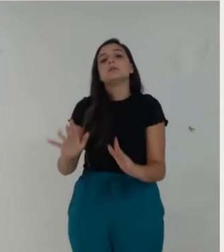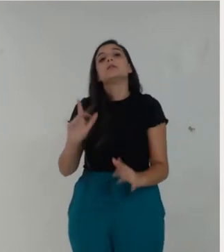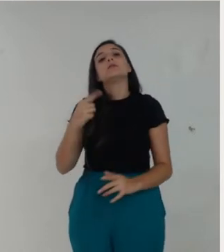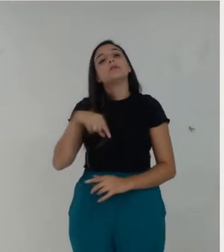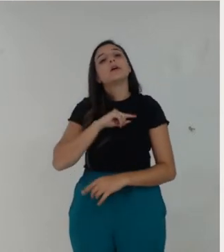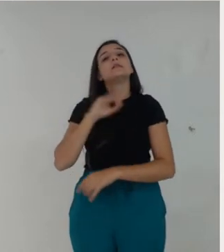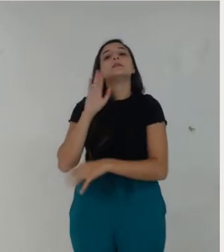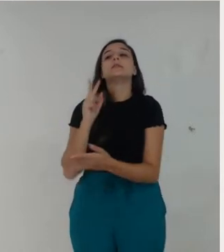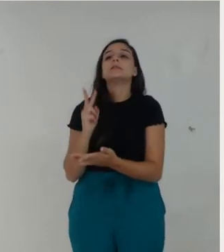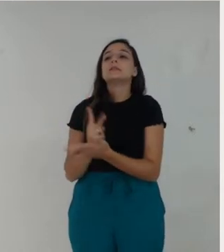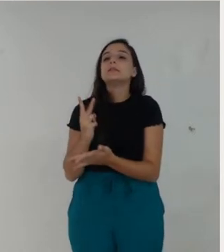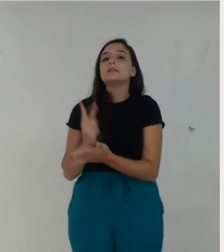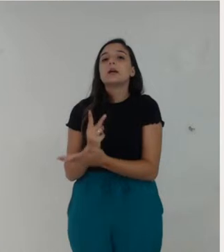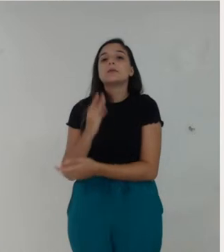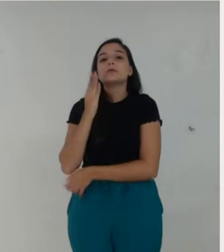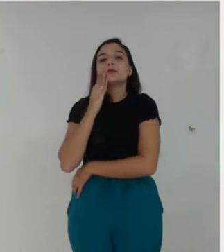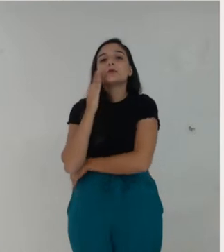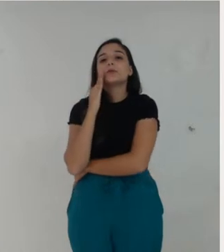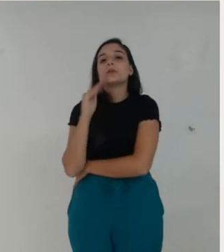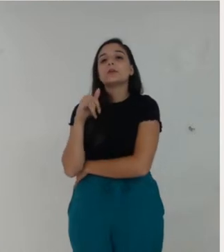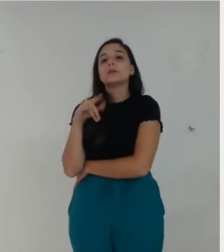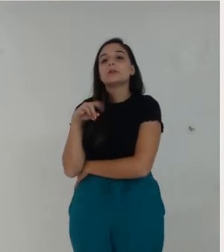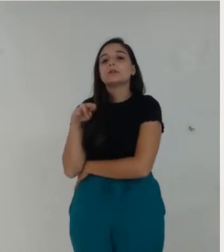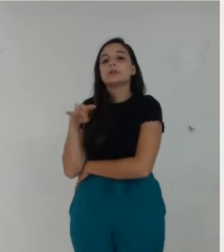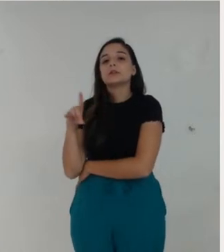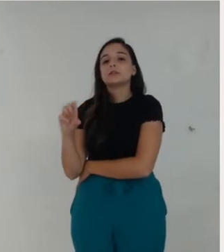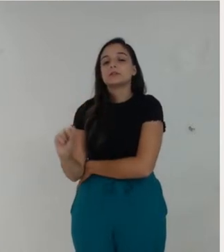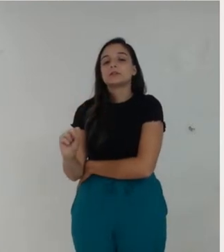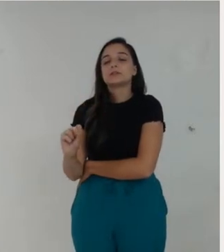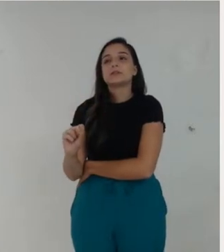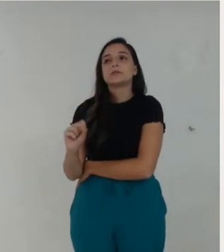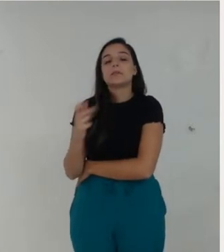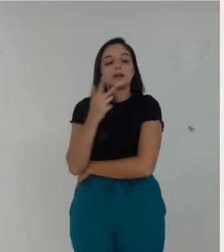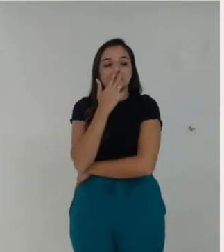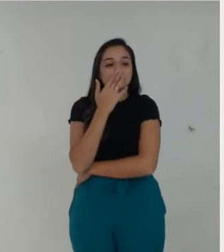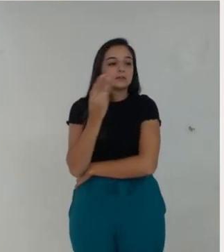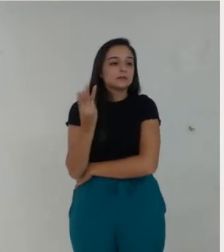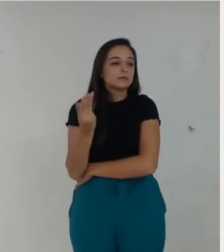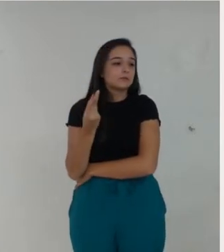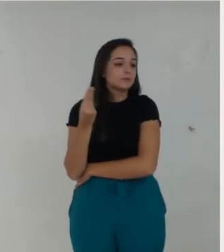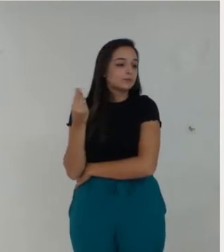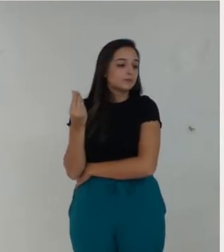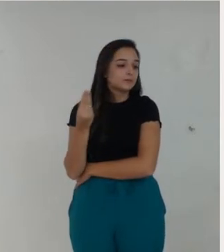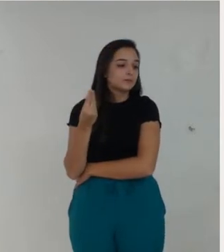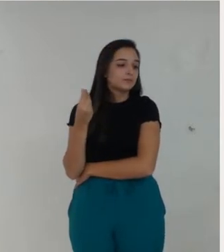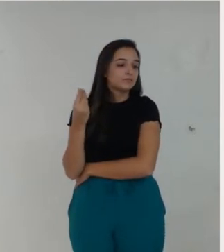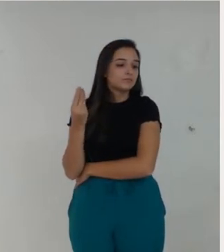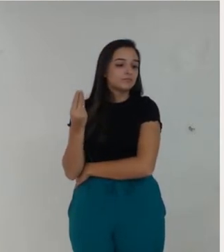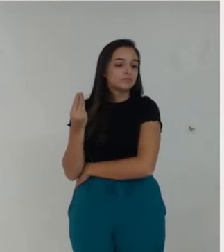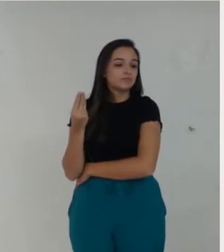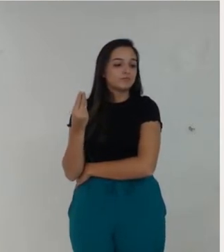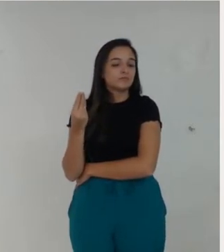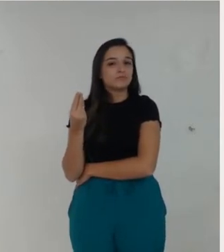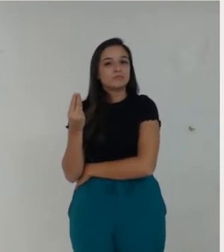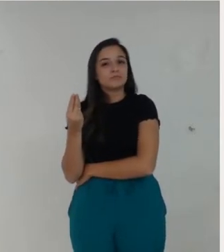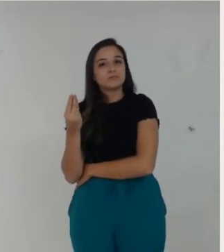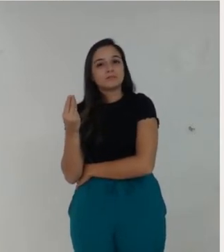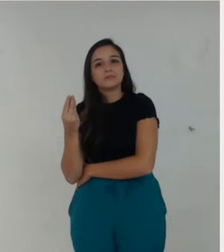soube que o Index era, vamos dizer assim, muito ruim no sentido